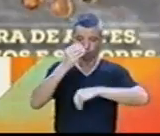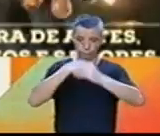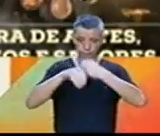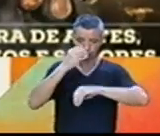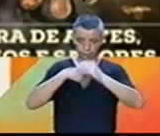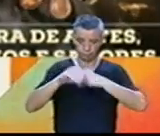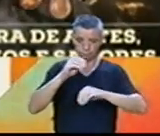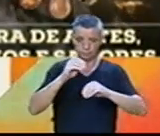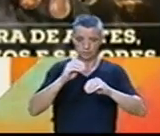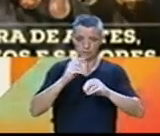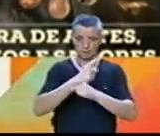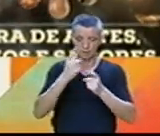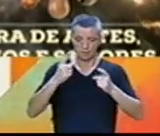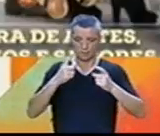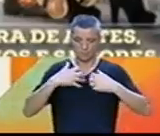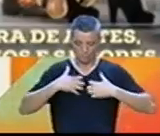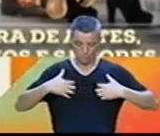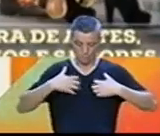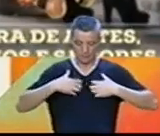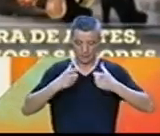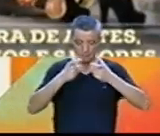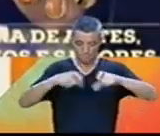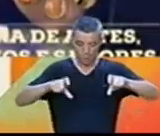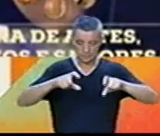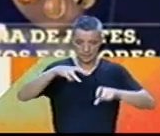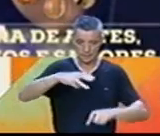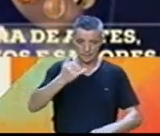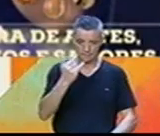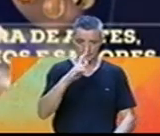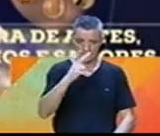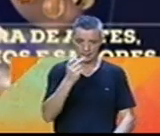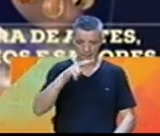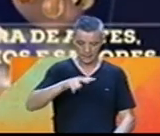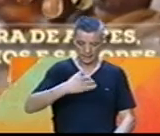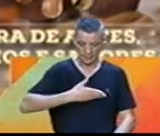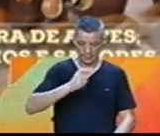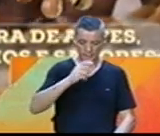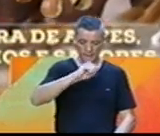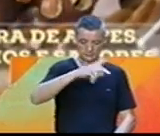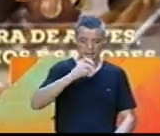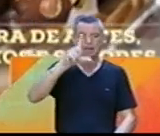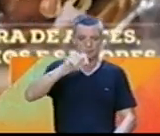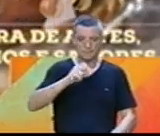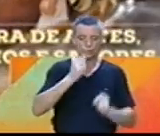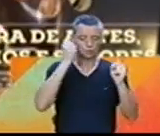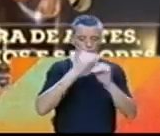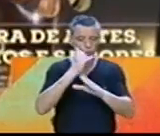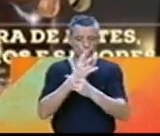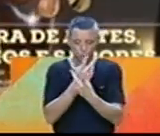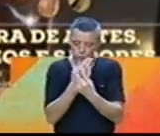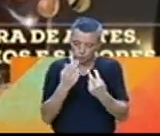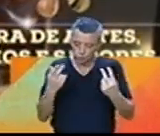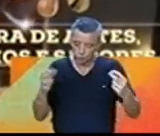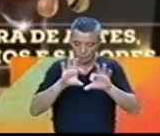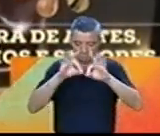pelo bacalhau, mas também pela posta mirandesa e até pelos nossos enchidos. E, portanto, felizmente, os